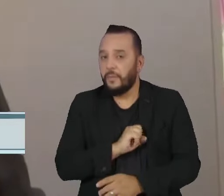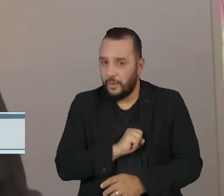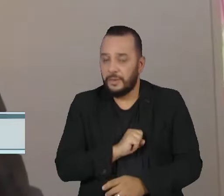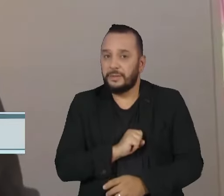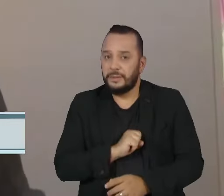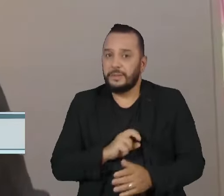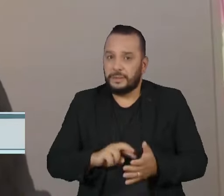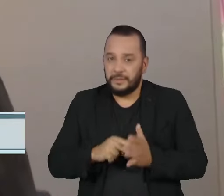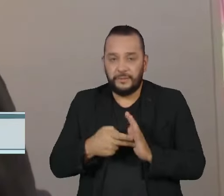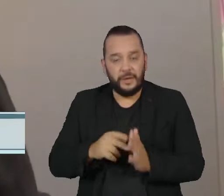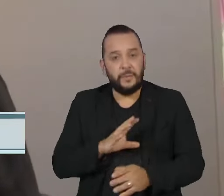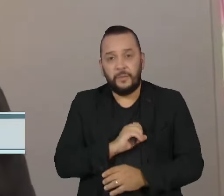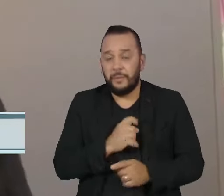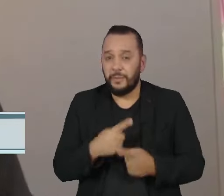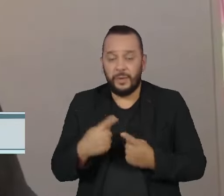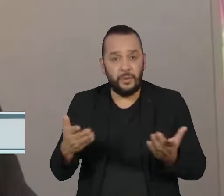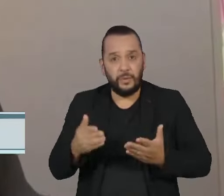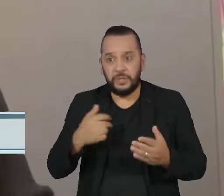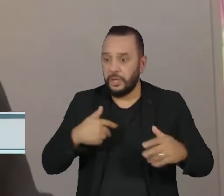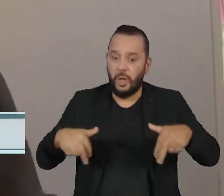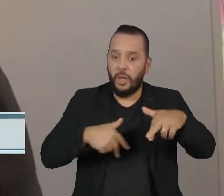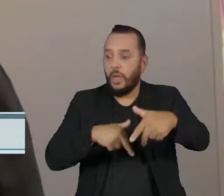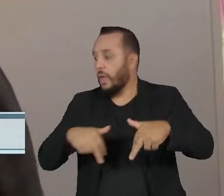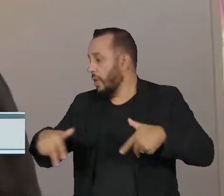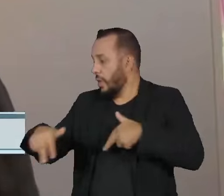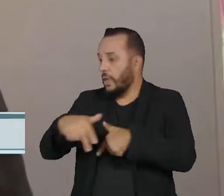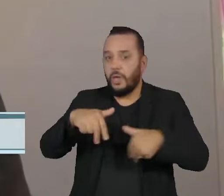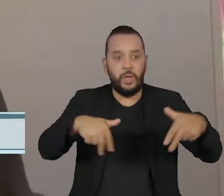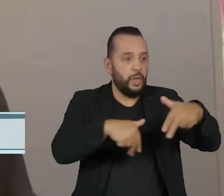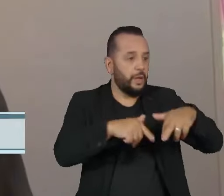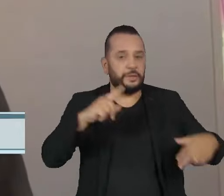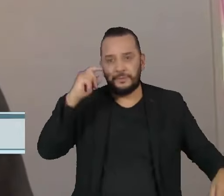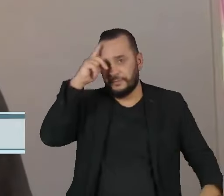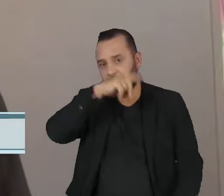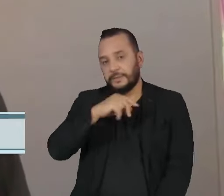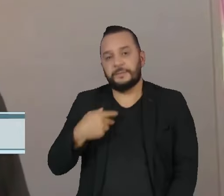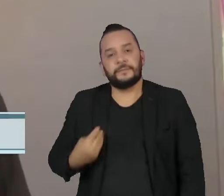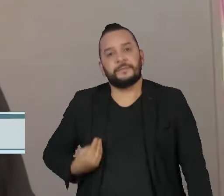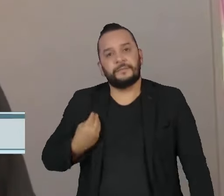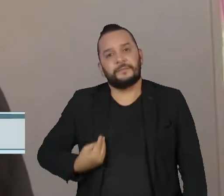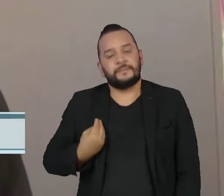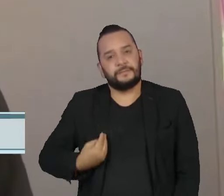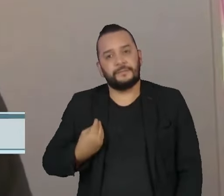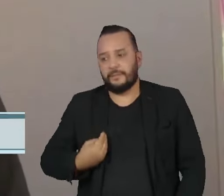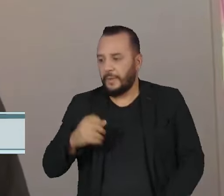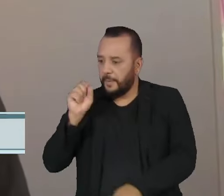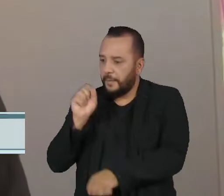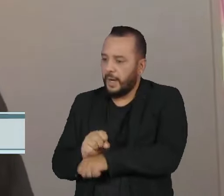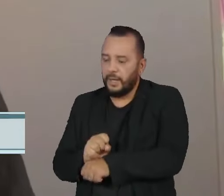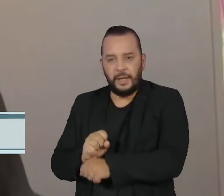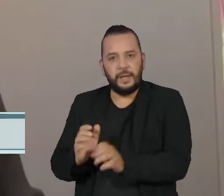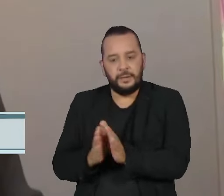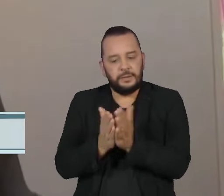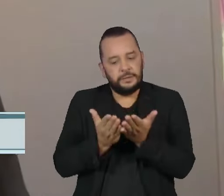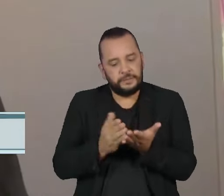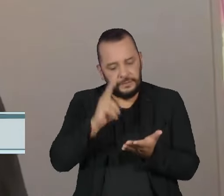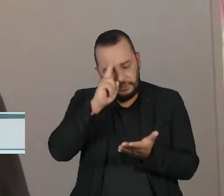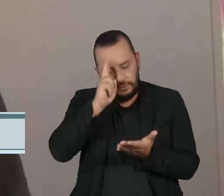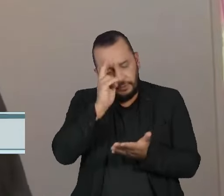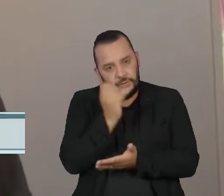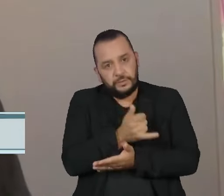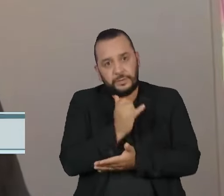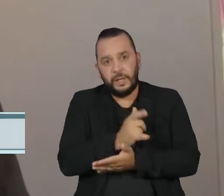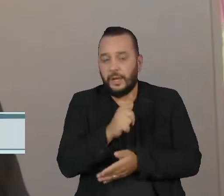né no mundo corrido no mundo espinho você parar sua vida para compartilhar uma história algo